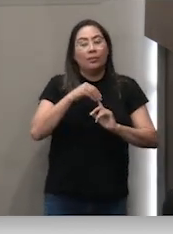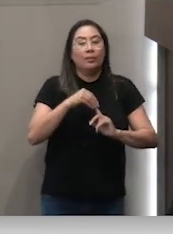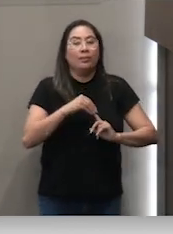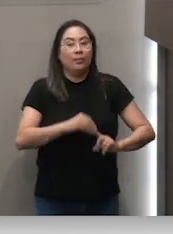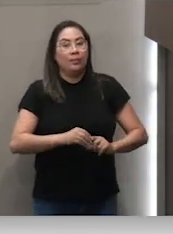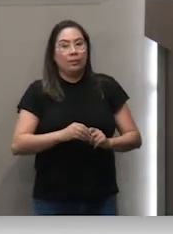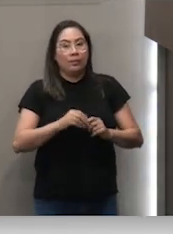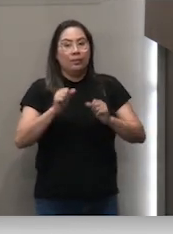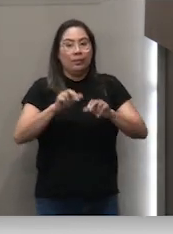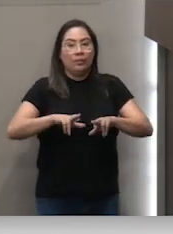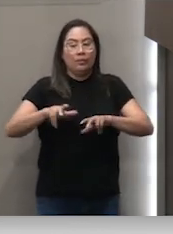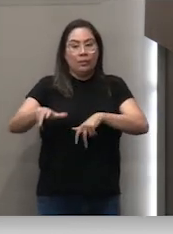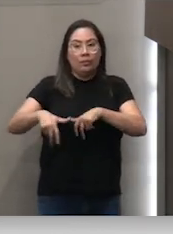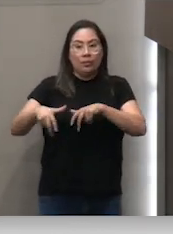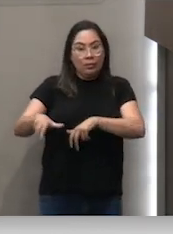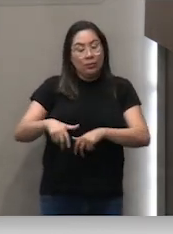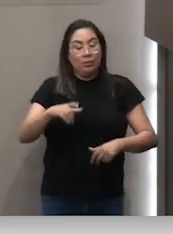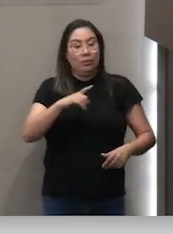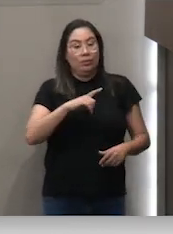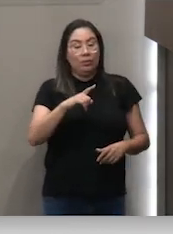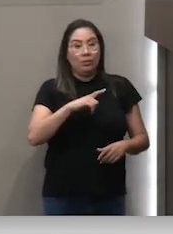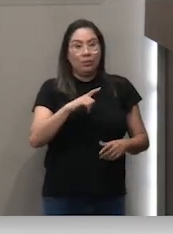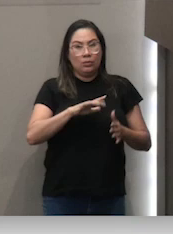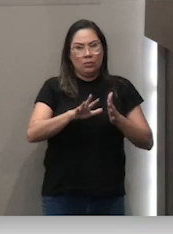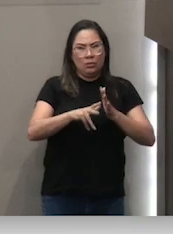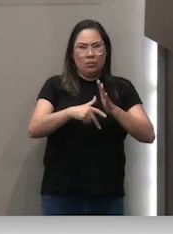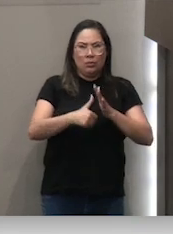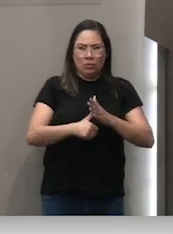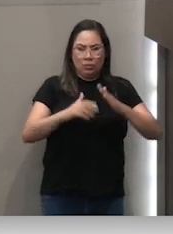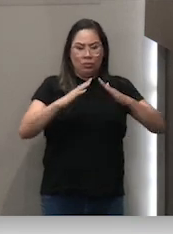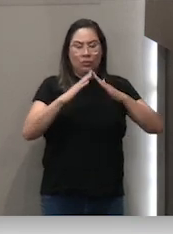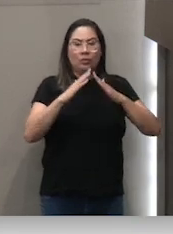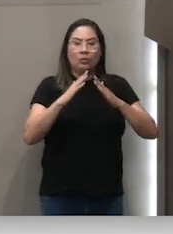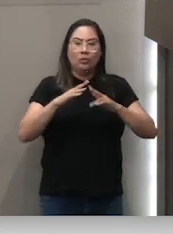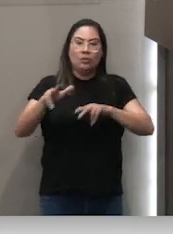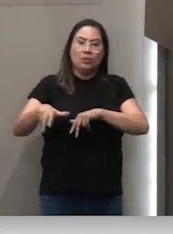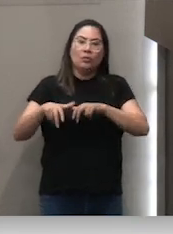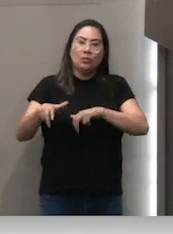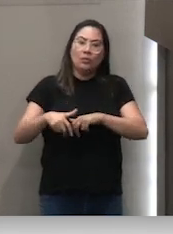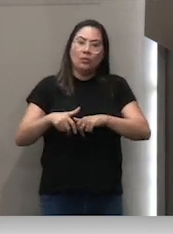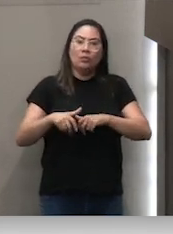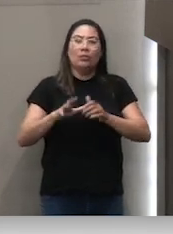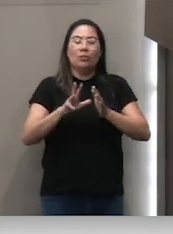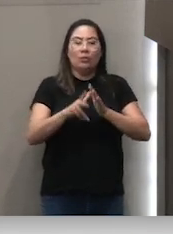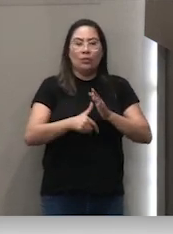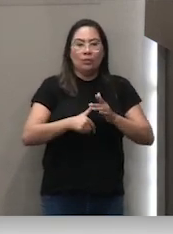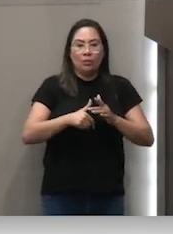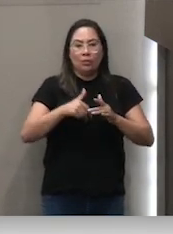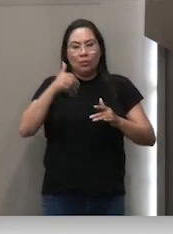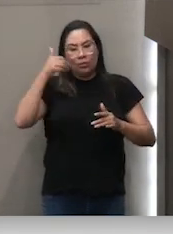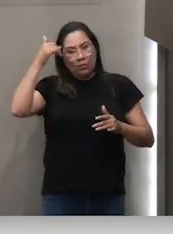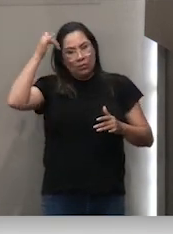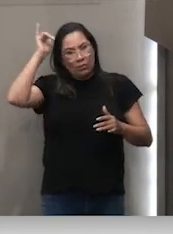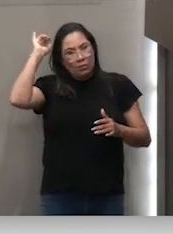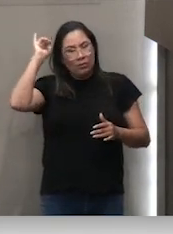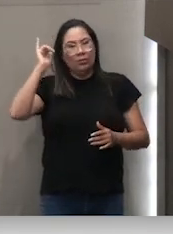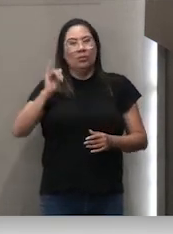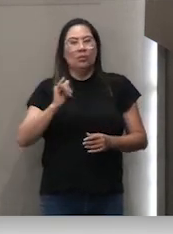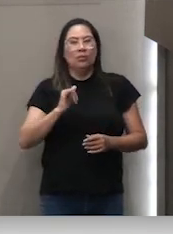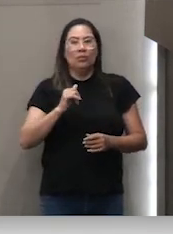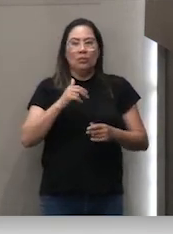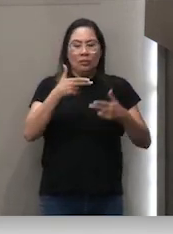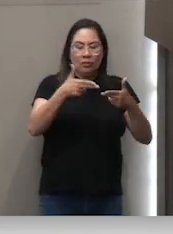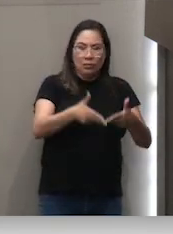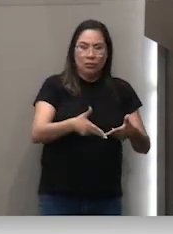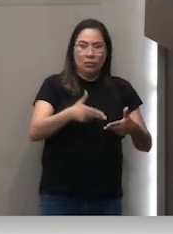no interior, aí, né? Tínhamos roubo a propriedades rurais aí que levavam gado, entravam para dentro, maltratavam as pessoas,